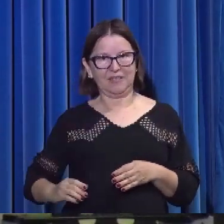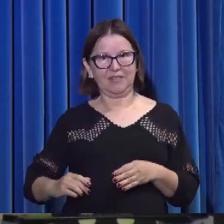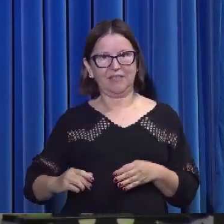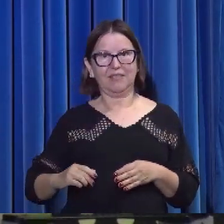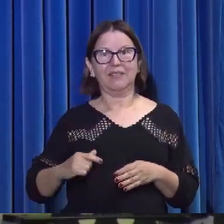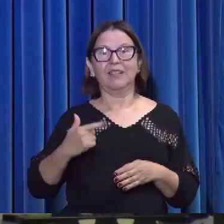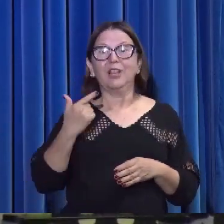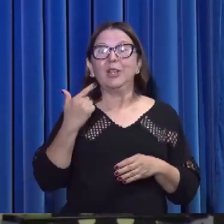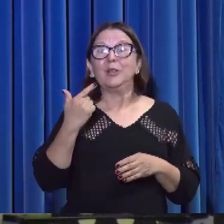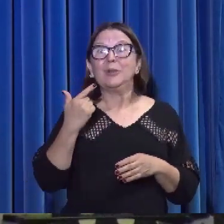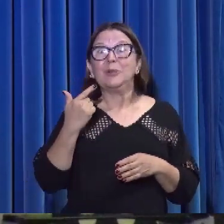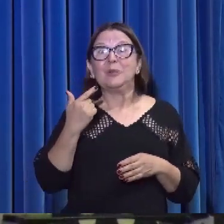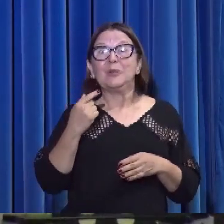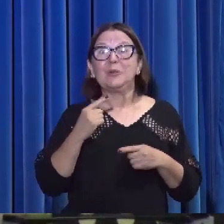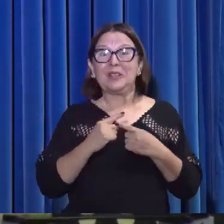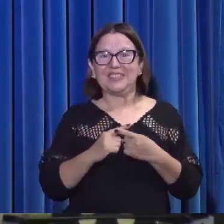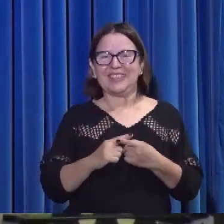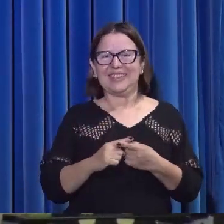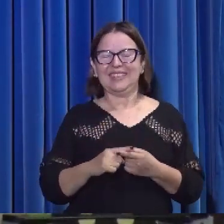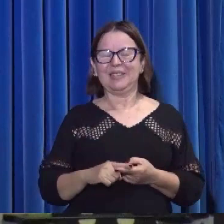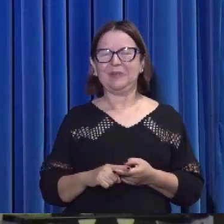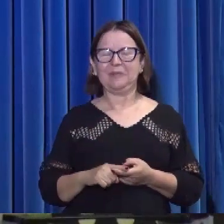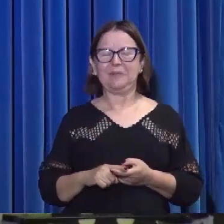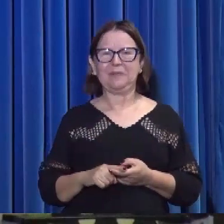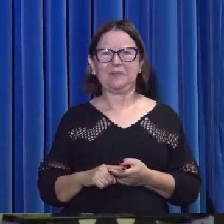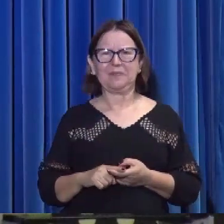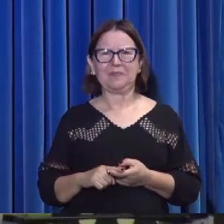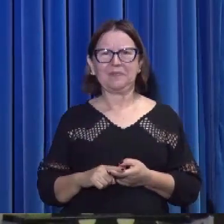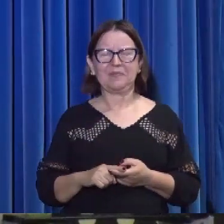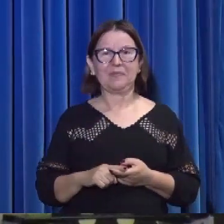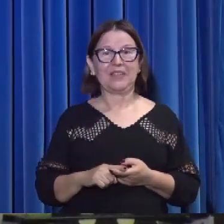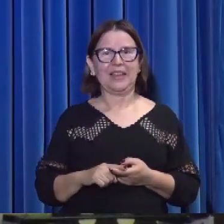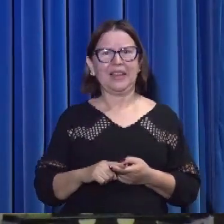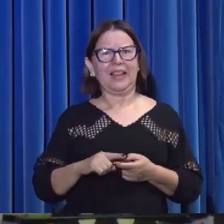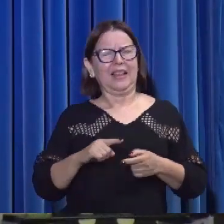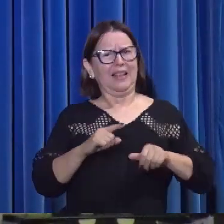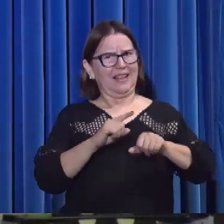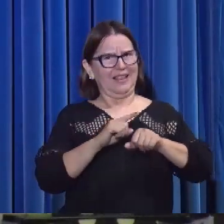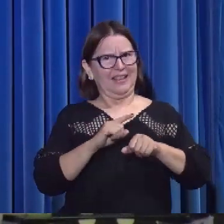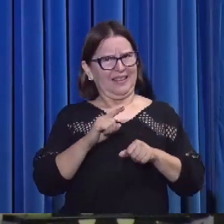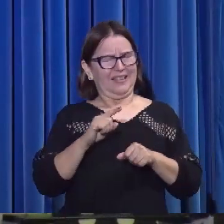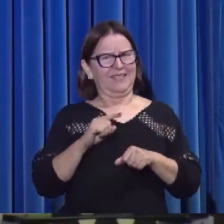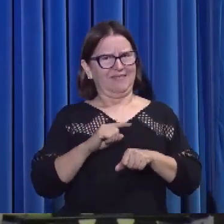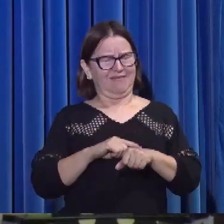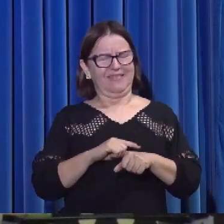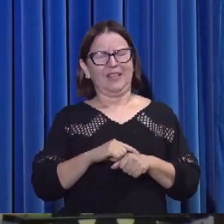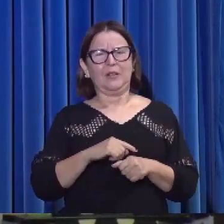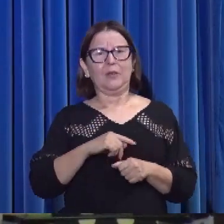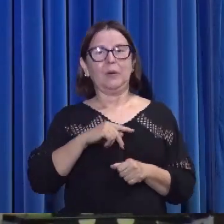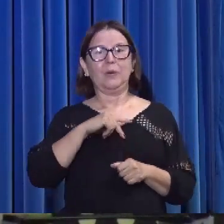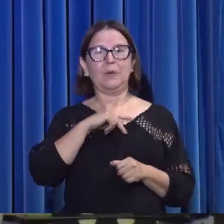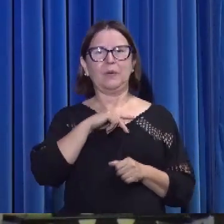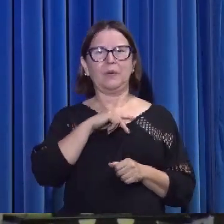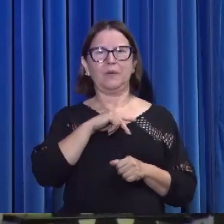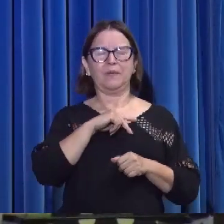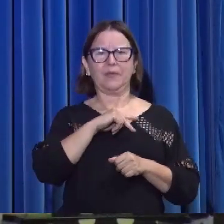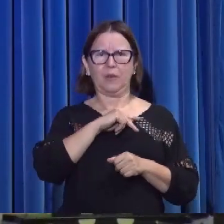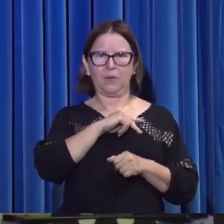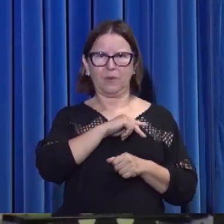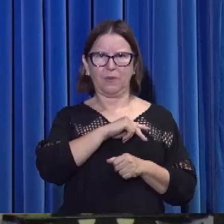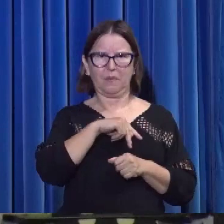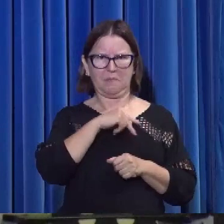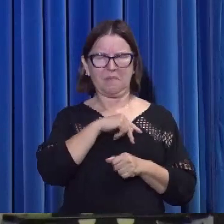E tem uma hora que o apóstolo Paulo ele está conversando ali com o Maurício. É Maurício o nome